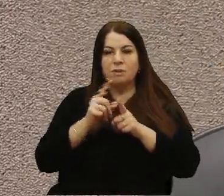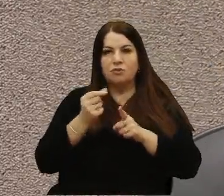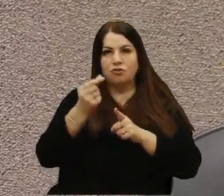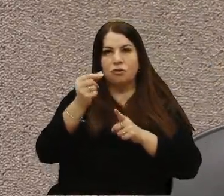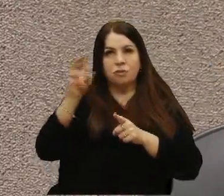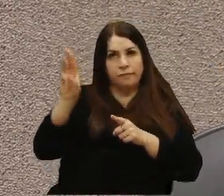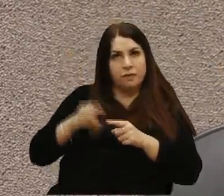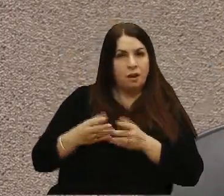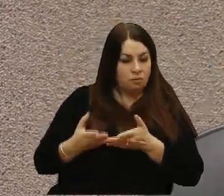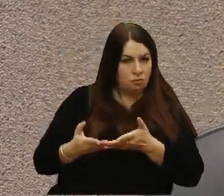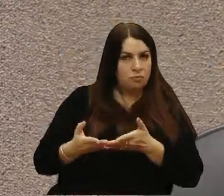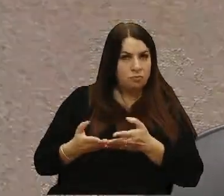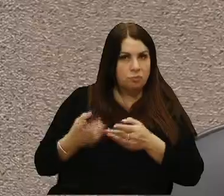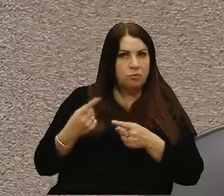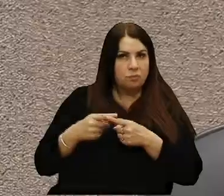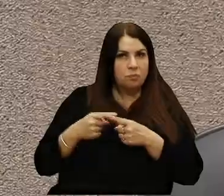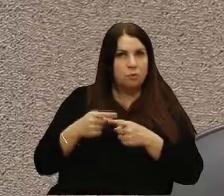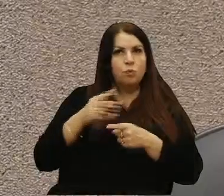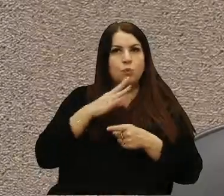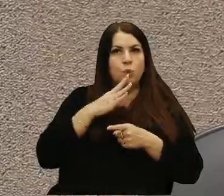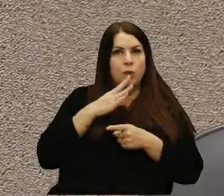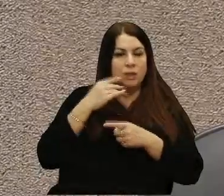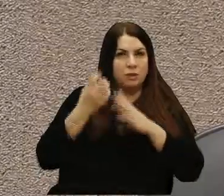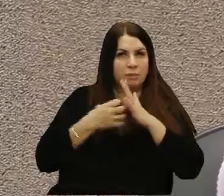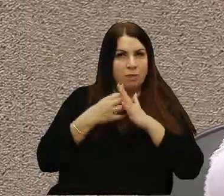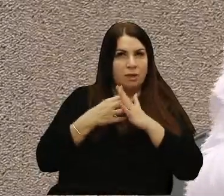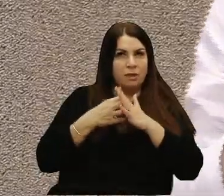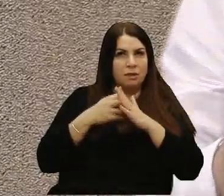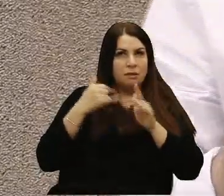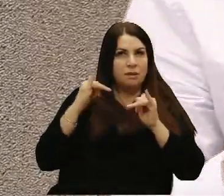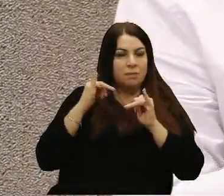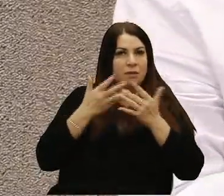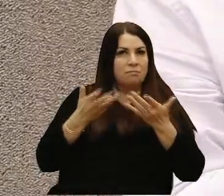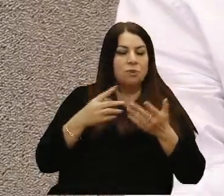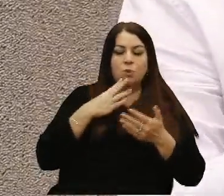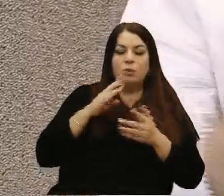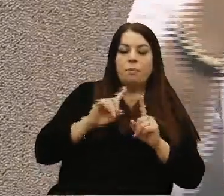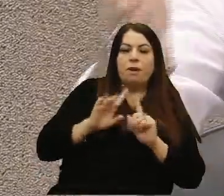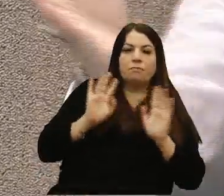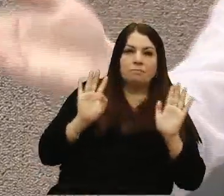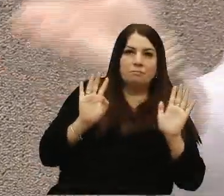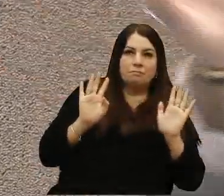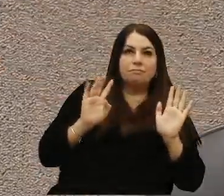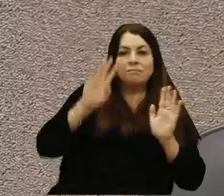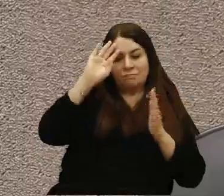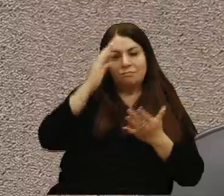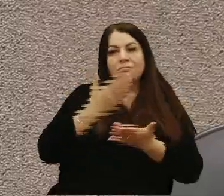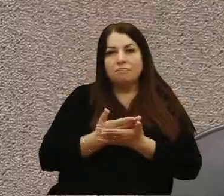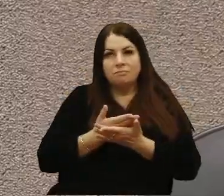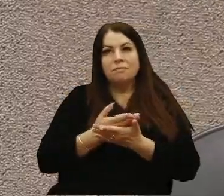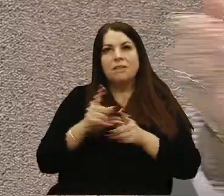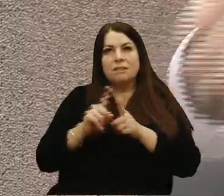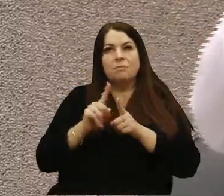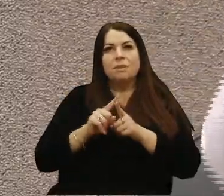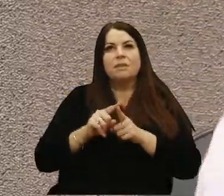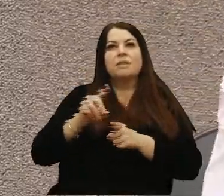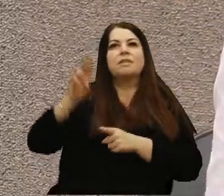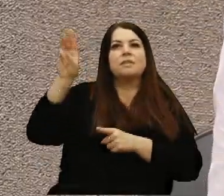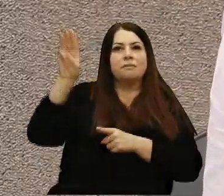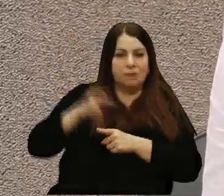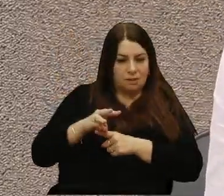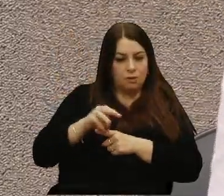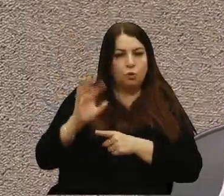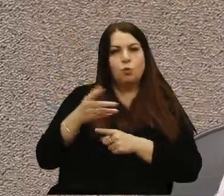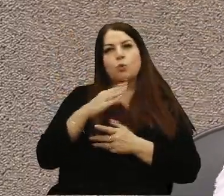Visat. Até porque o senhor conhece outra empresa em Caxias que atua no transporte? Eu também não. Então, eu acredito que vai acabar na Aviação Santa Teresa, que